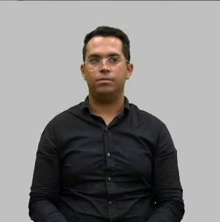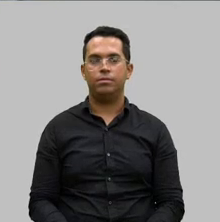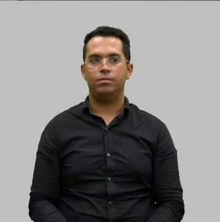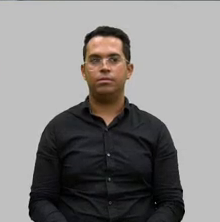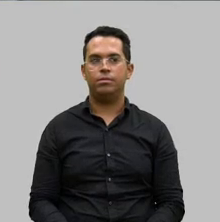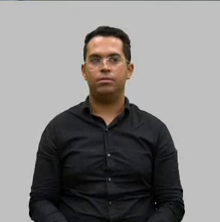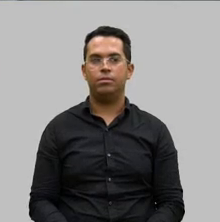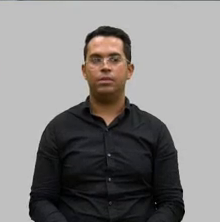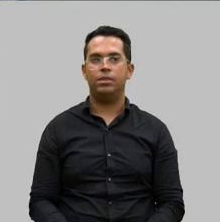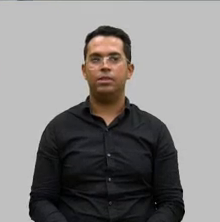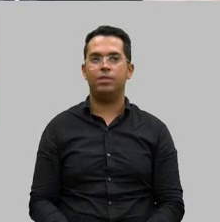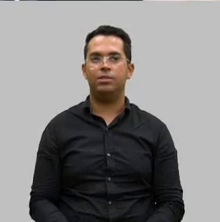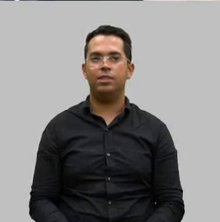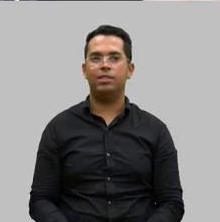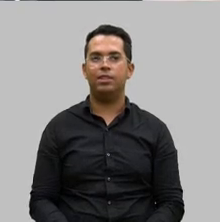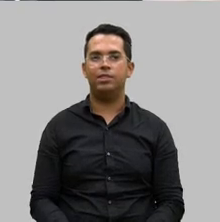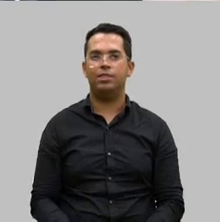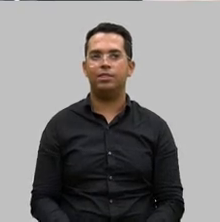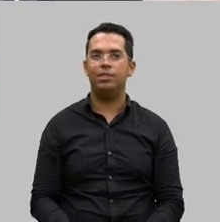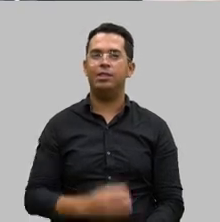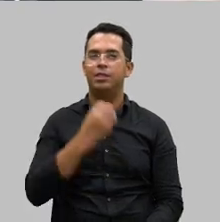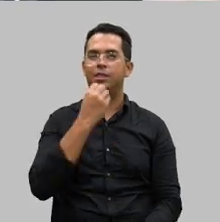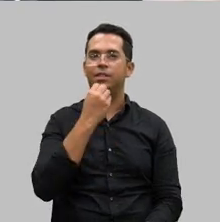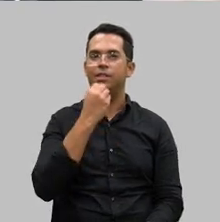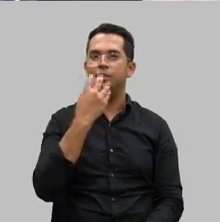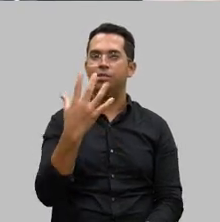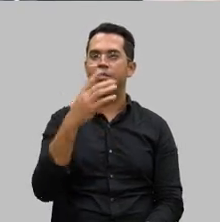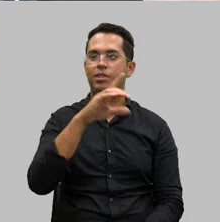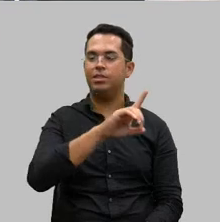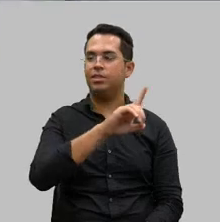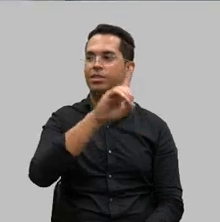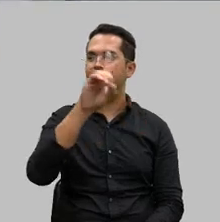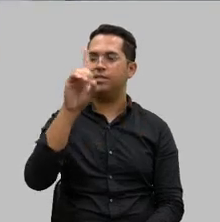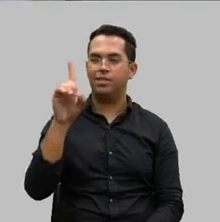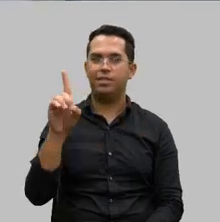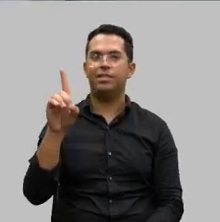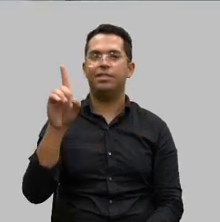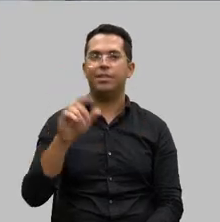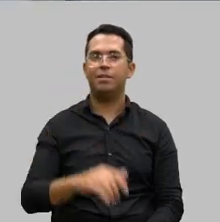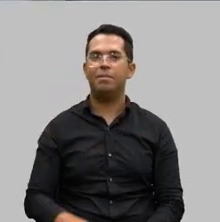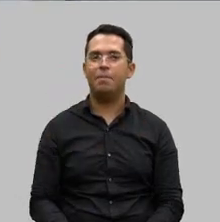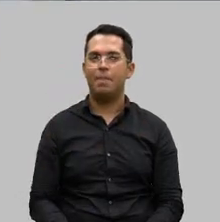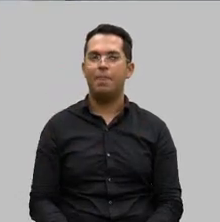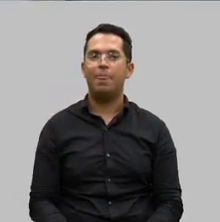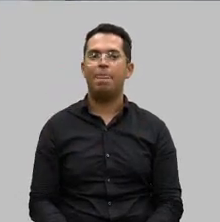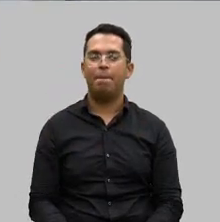dia bom dia bom dia